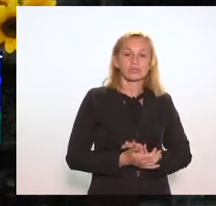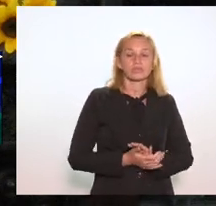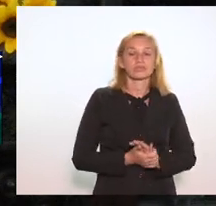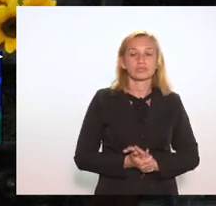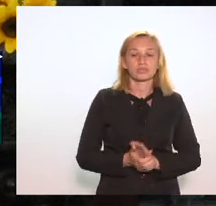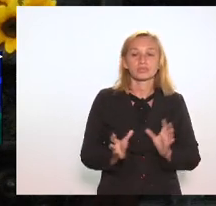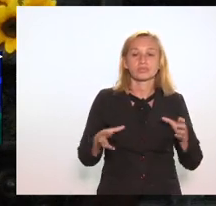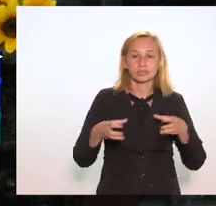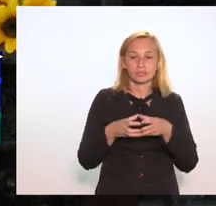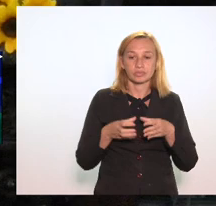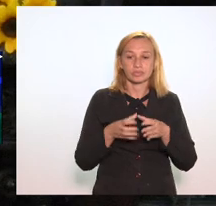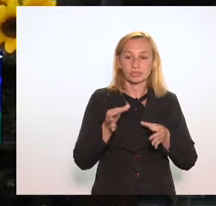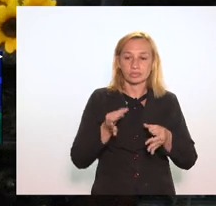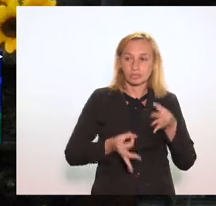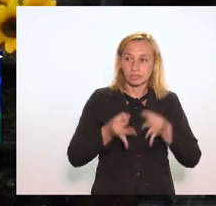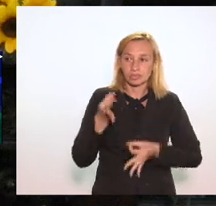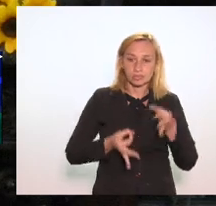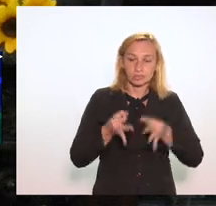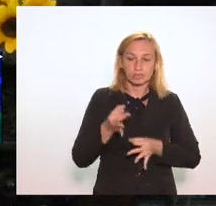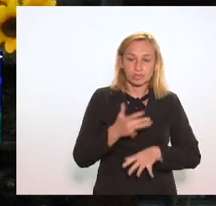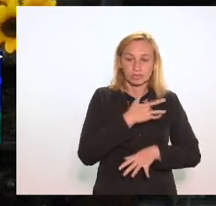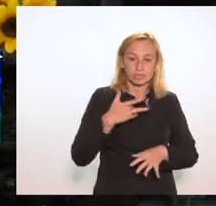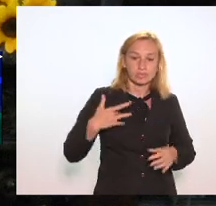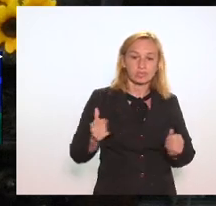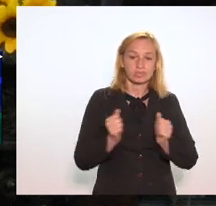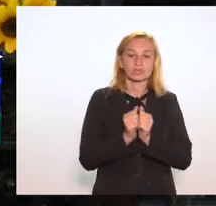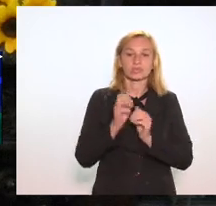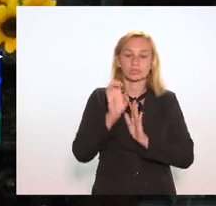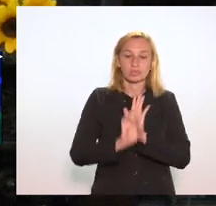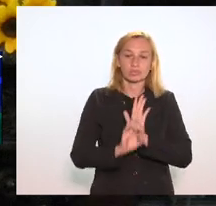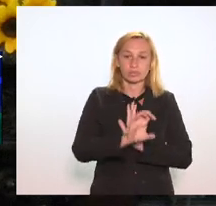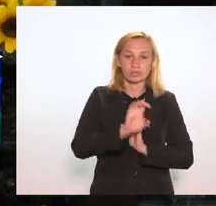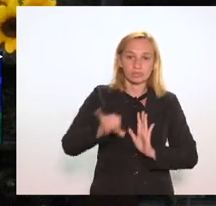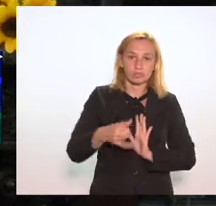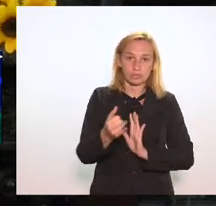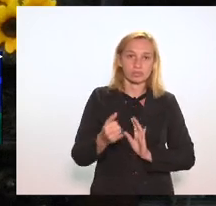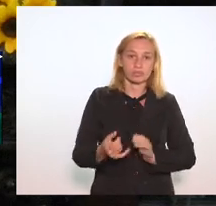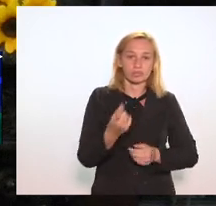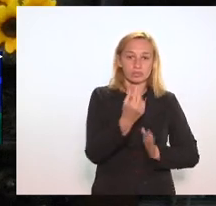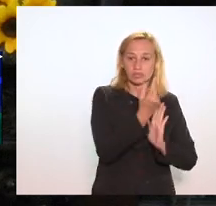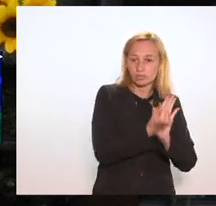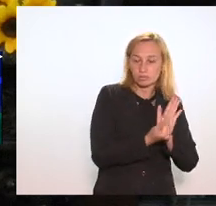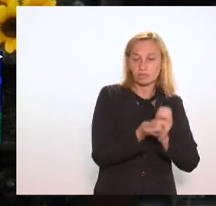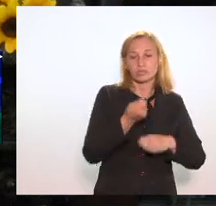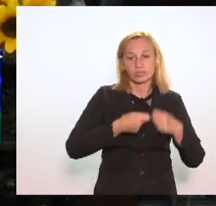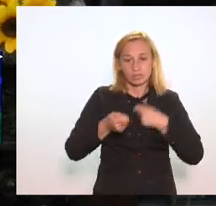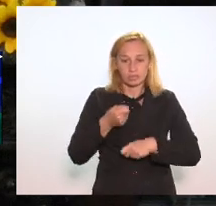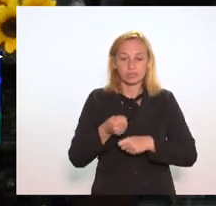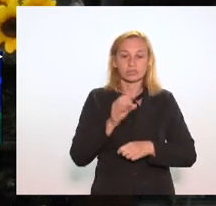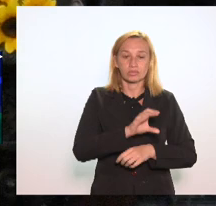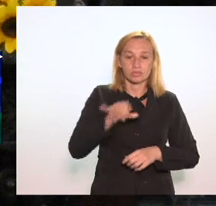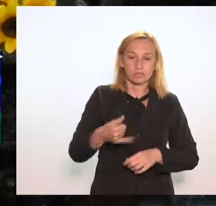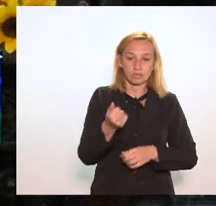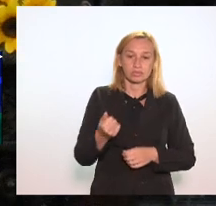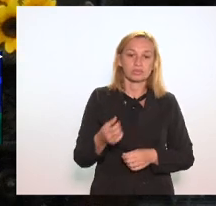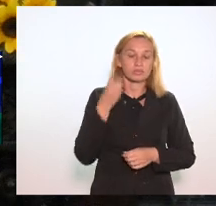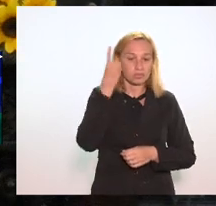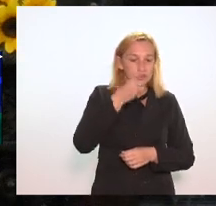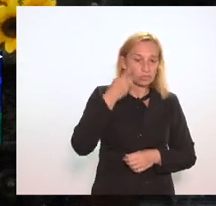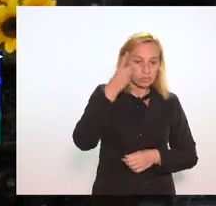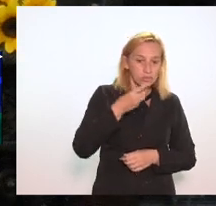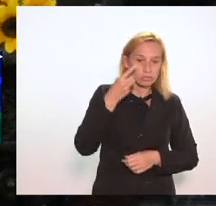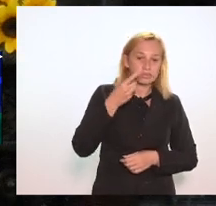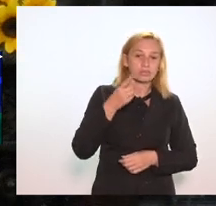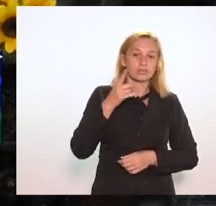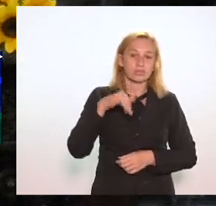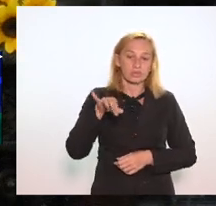comissão de condição de Justiça de saúde foi morar no caminho da ccj de orçamento favorável com a emenda da ccj relator deputado Carlos